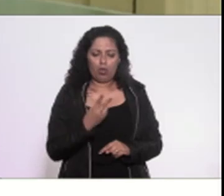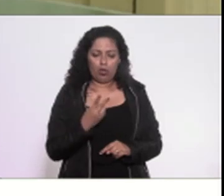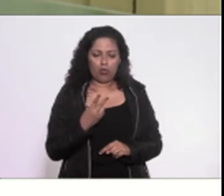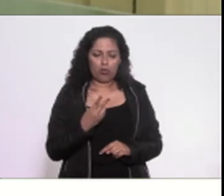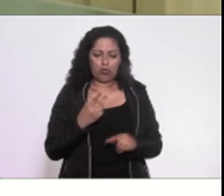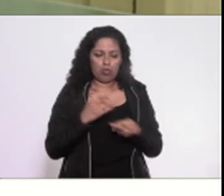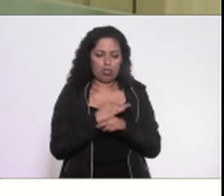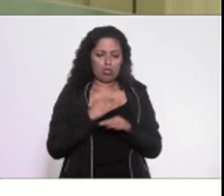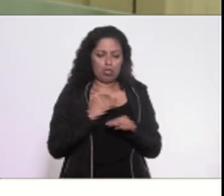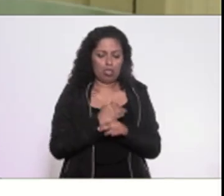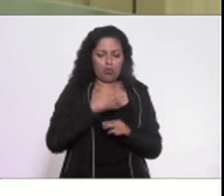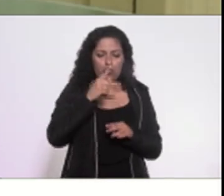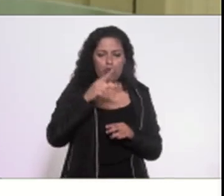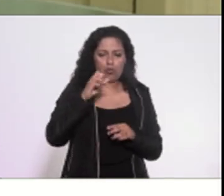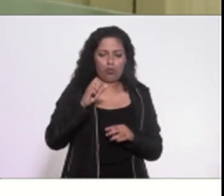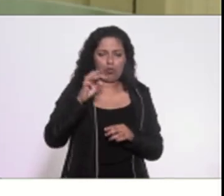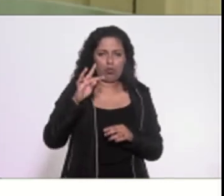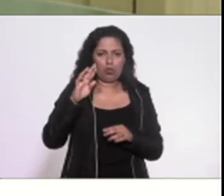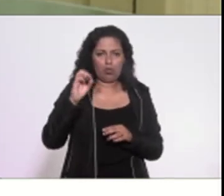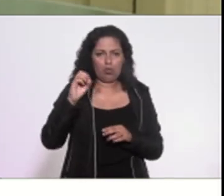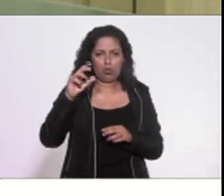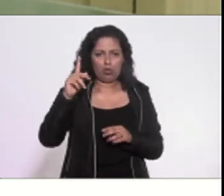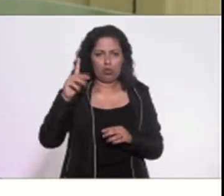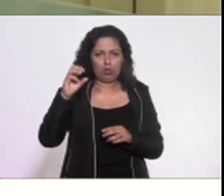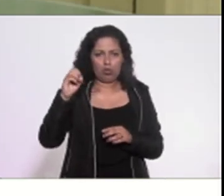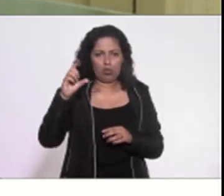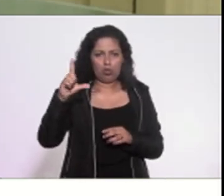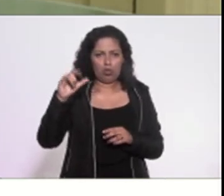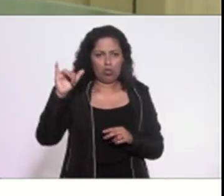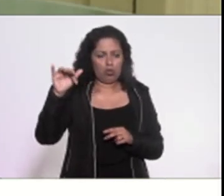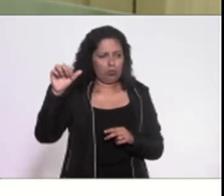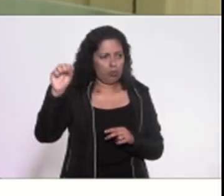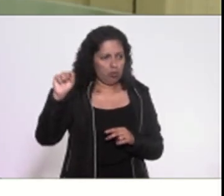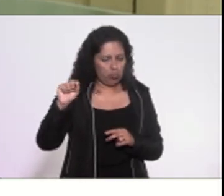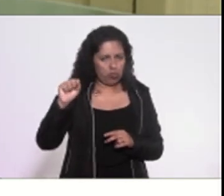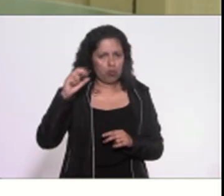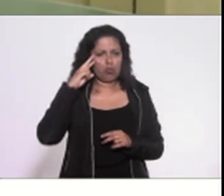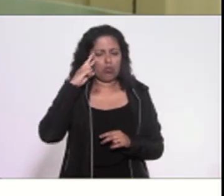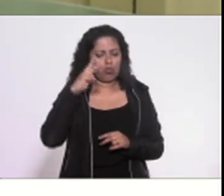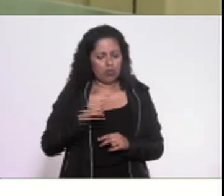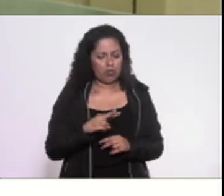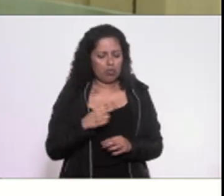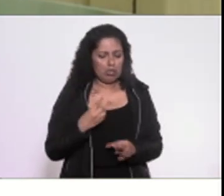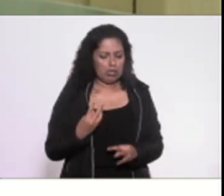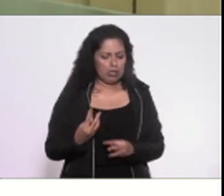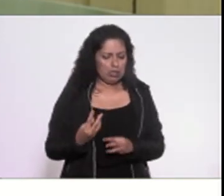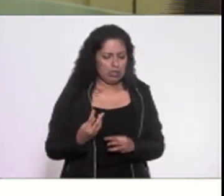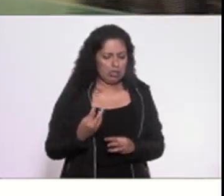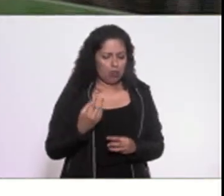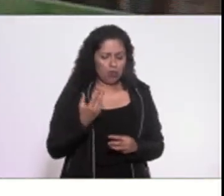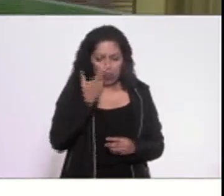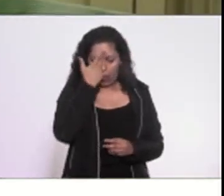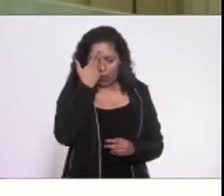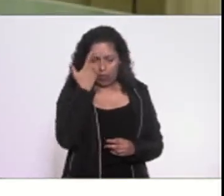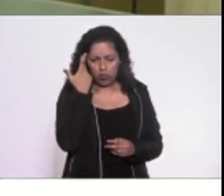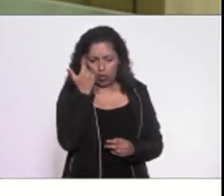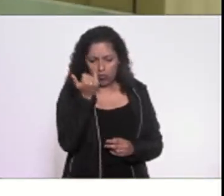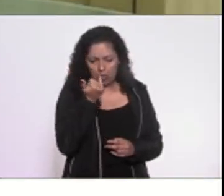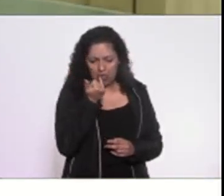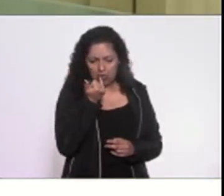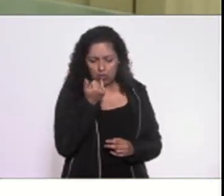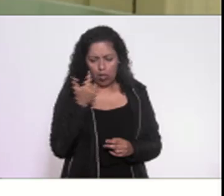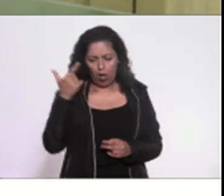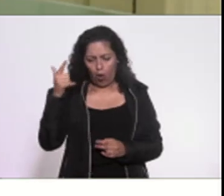de Petrópolis, que teve essa informação assim, alguém falou,